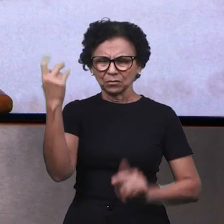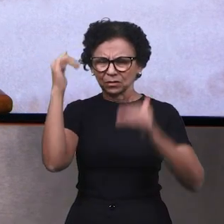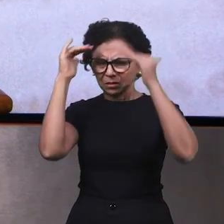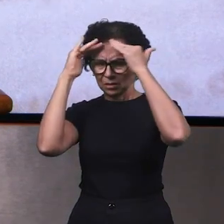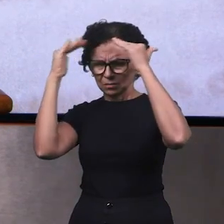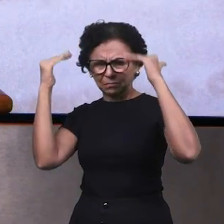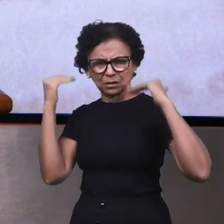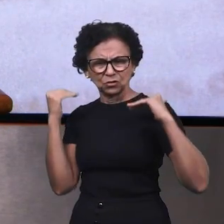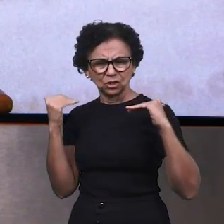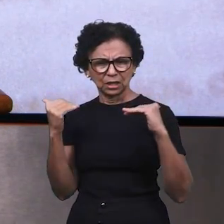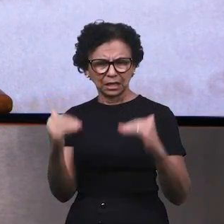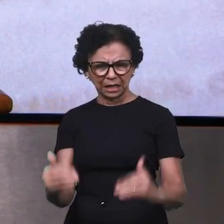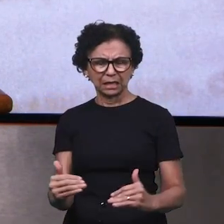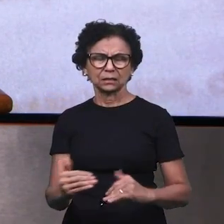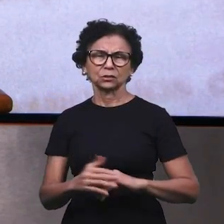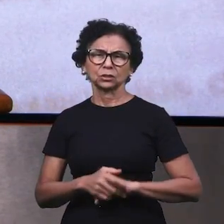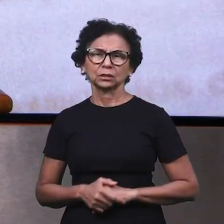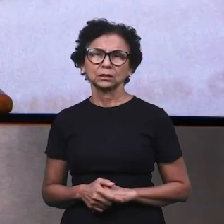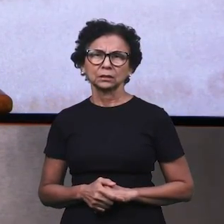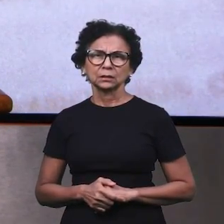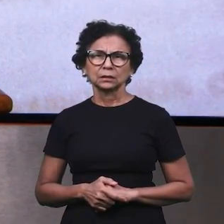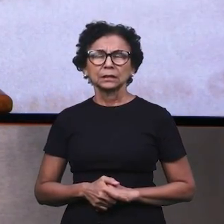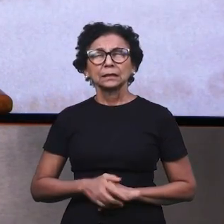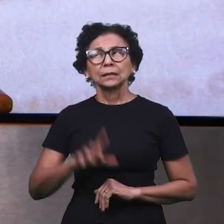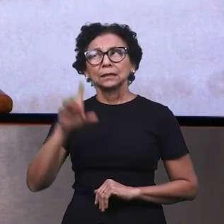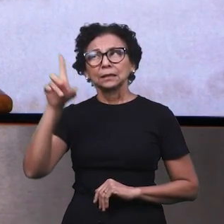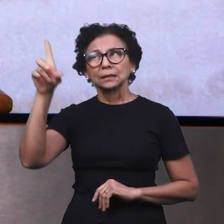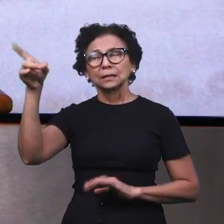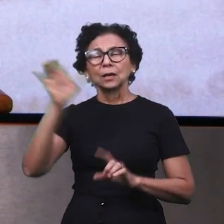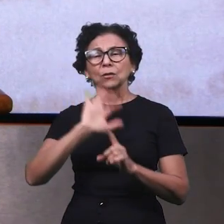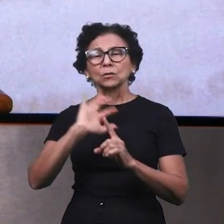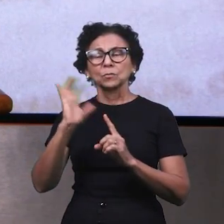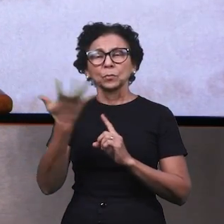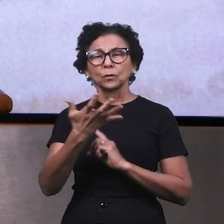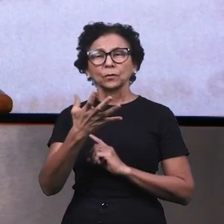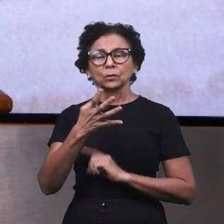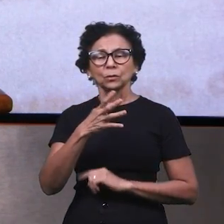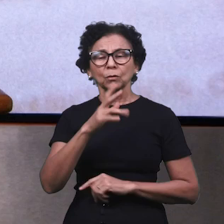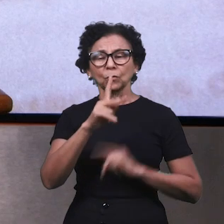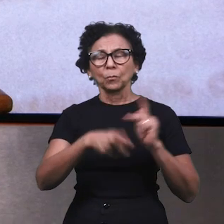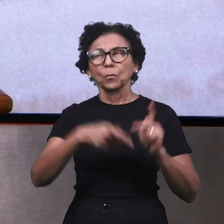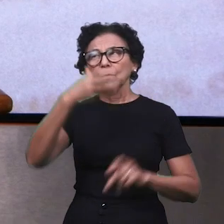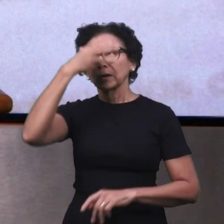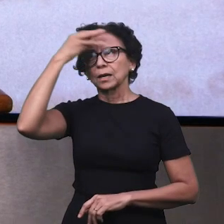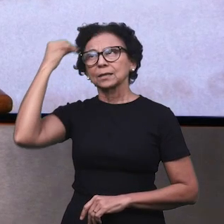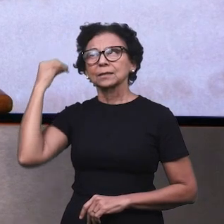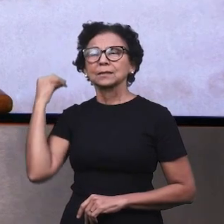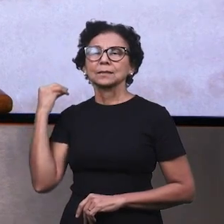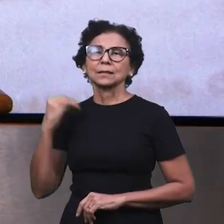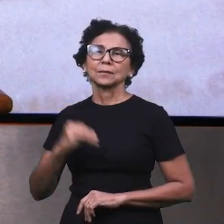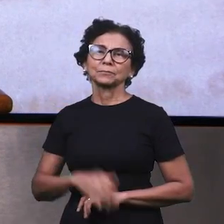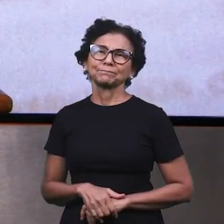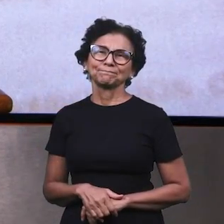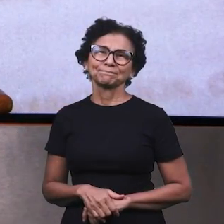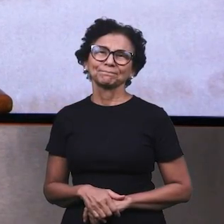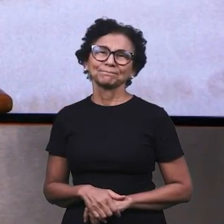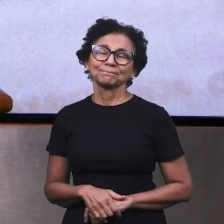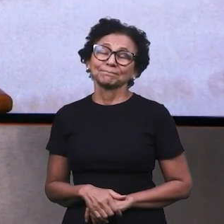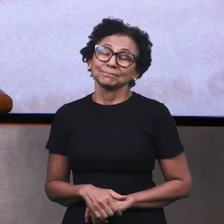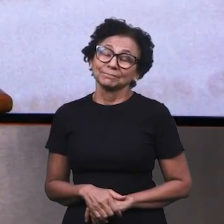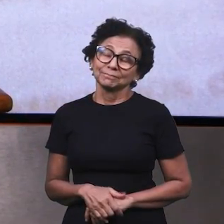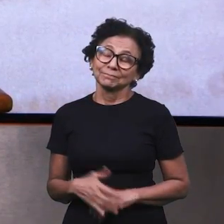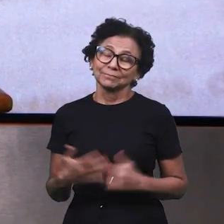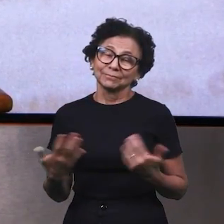e pronto para se esquecer da providente ação de Deus em seu favor. Uma